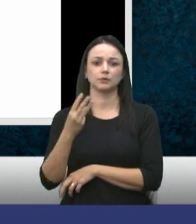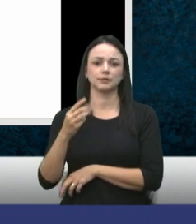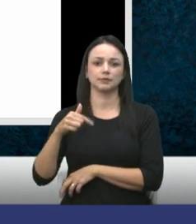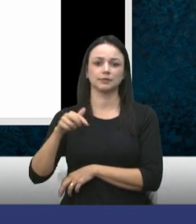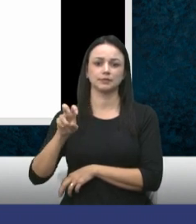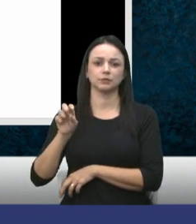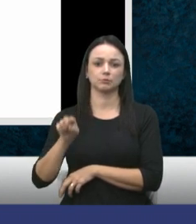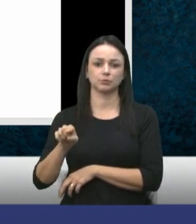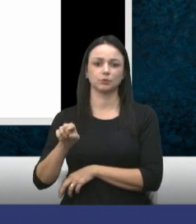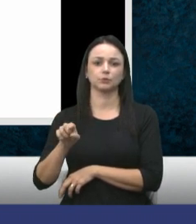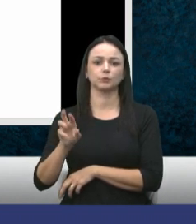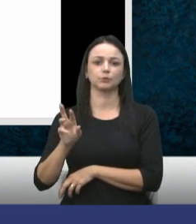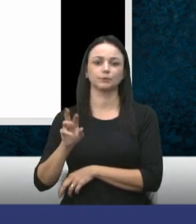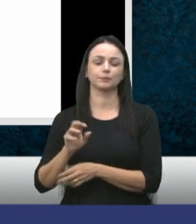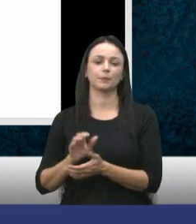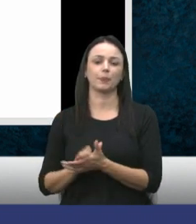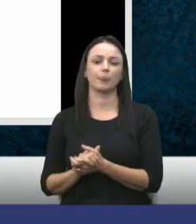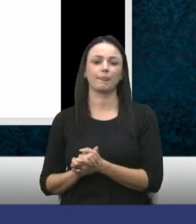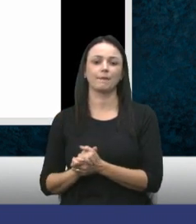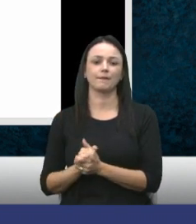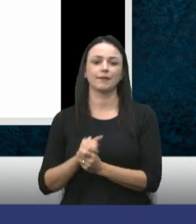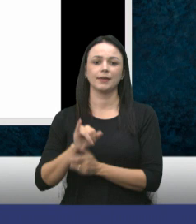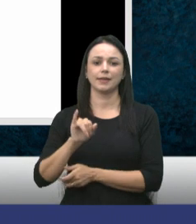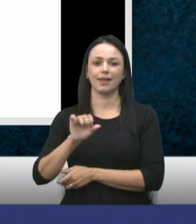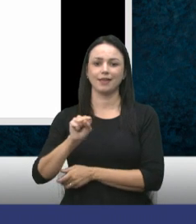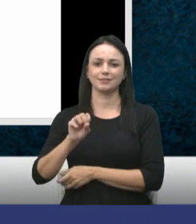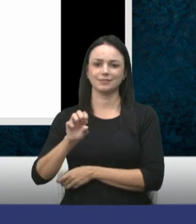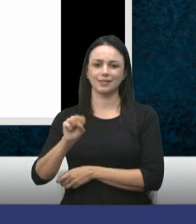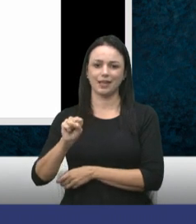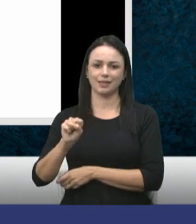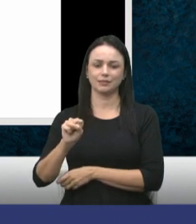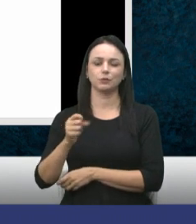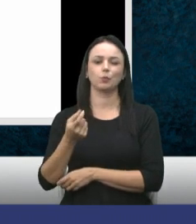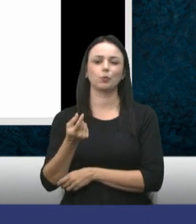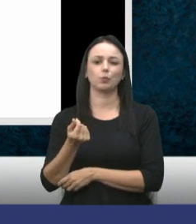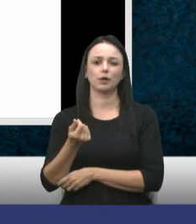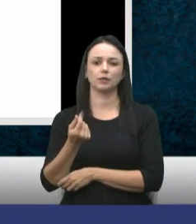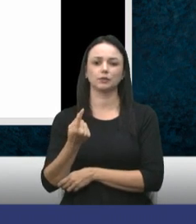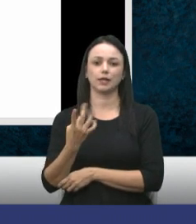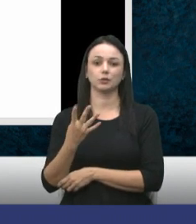58.375.000 previstos. ISS, a receita de